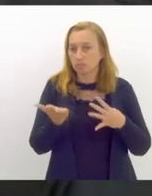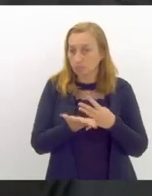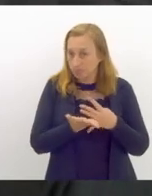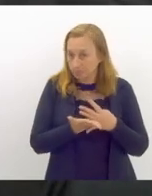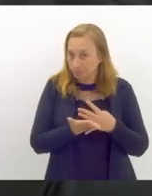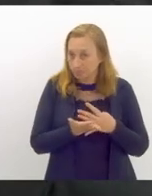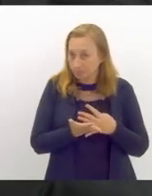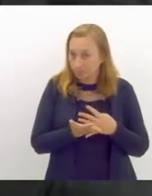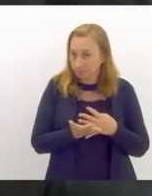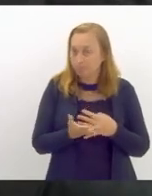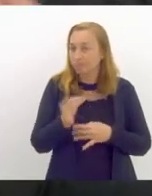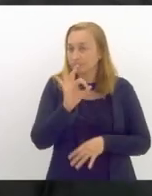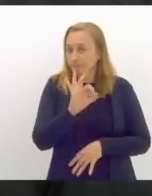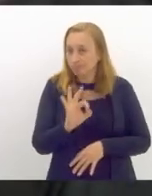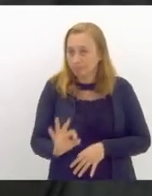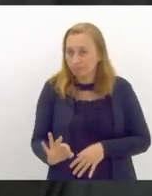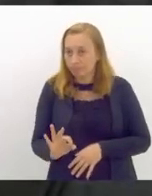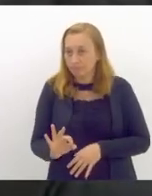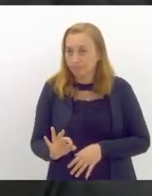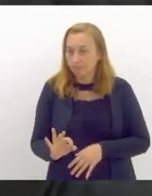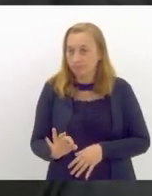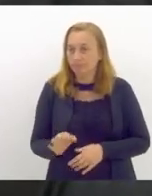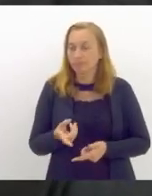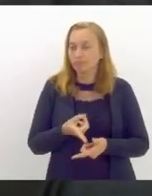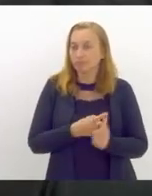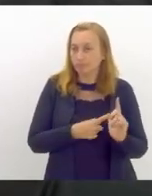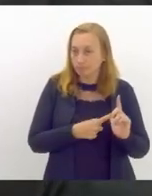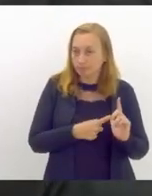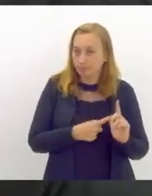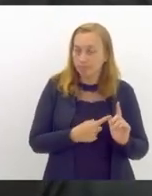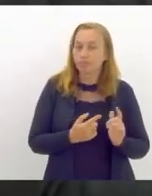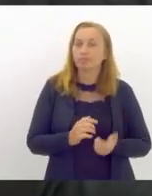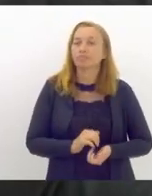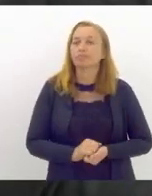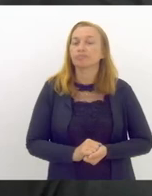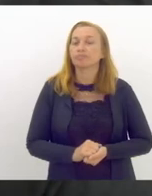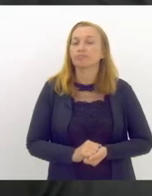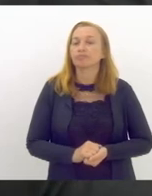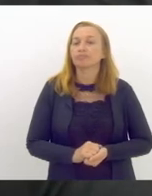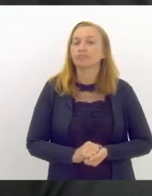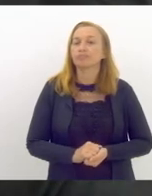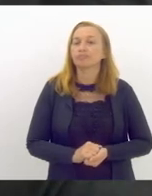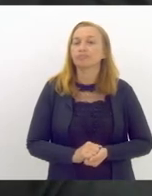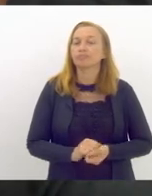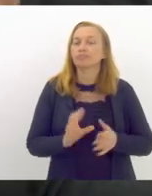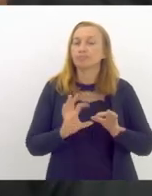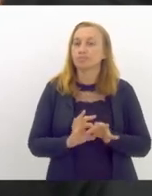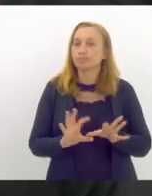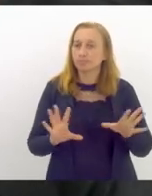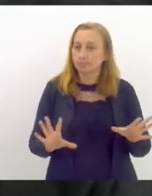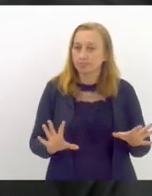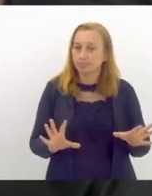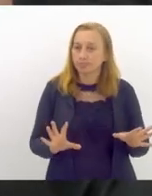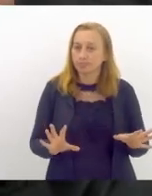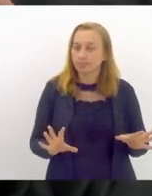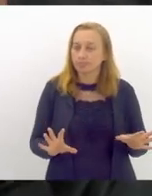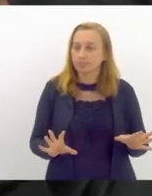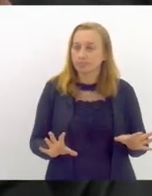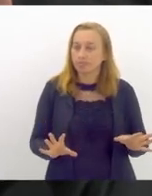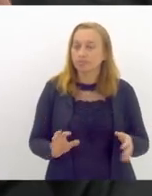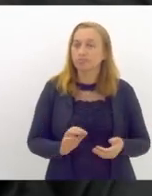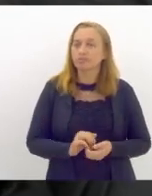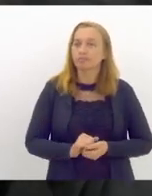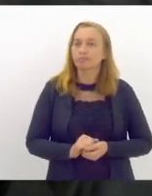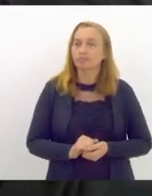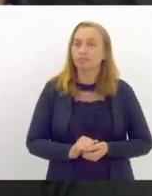que seja o percentual Qualquer que seja para poder liberar os critérios